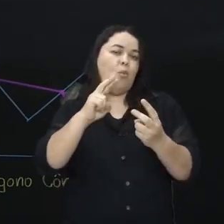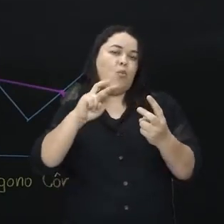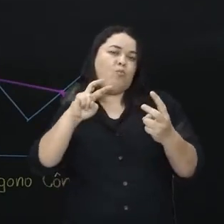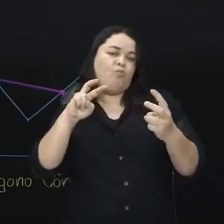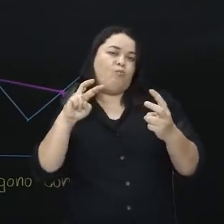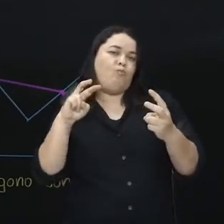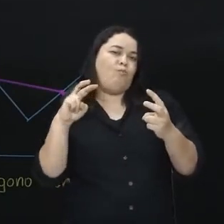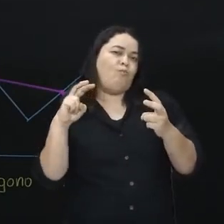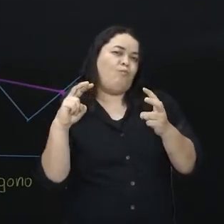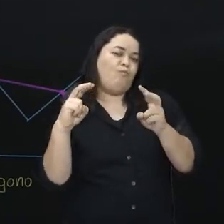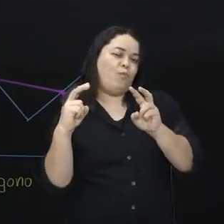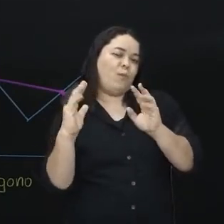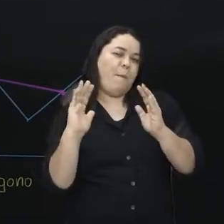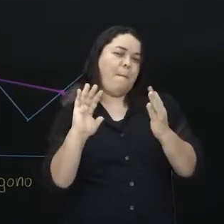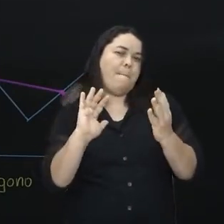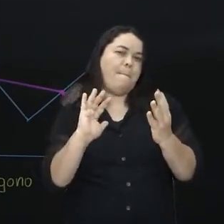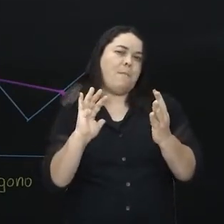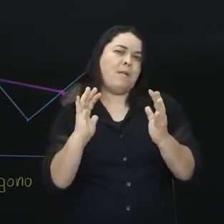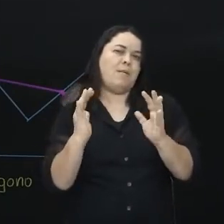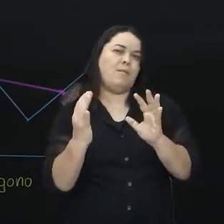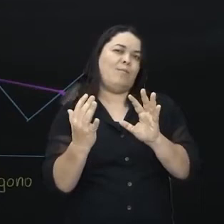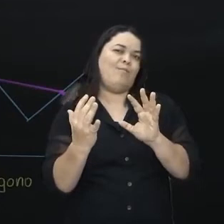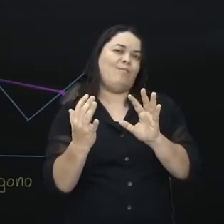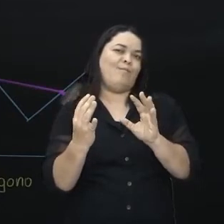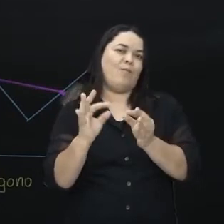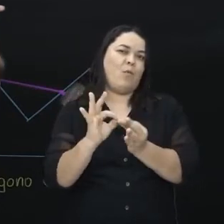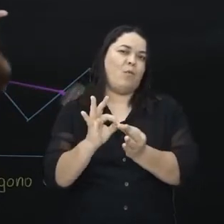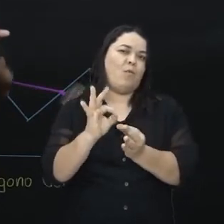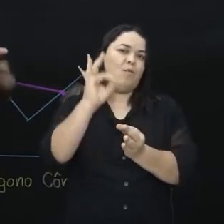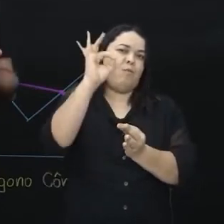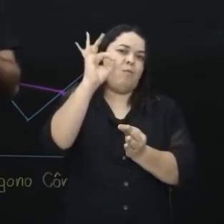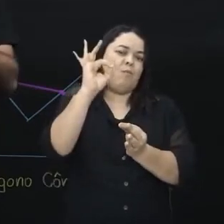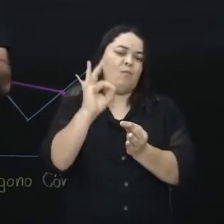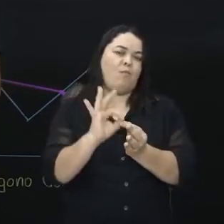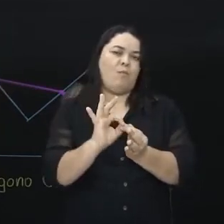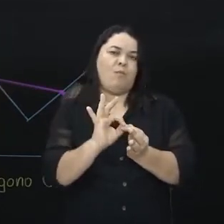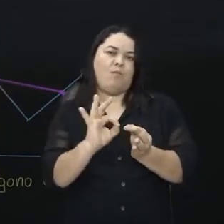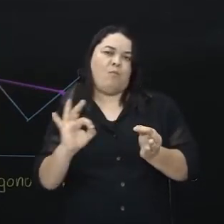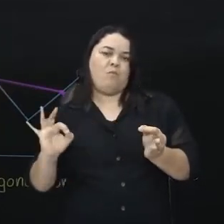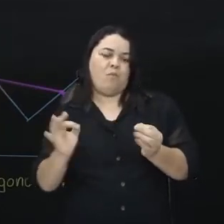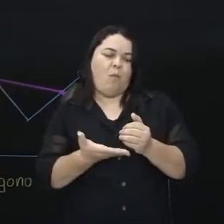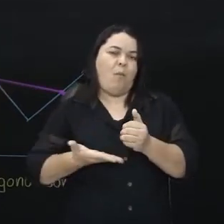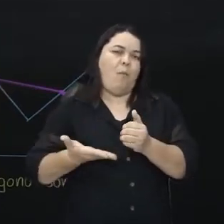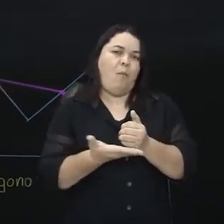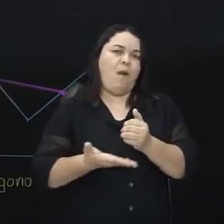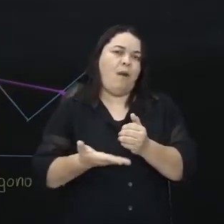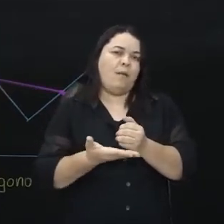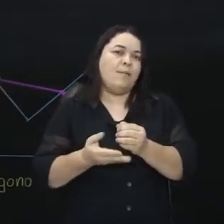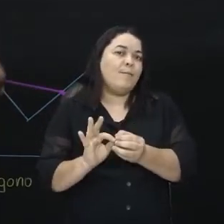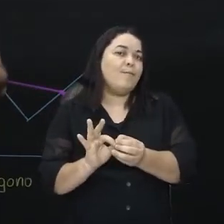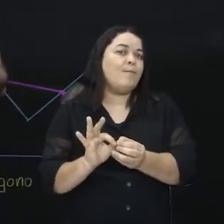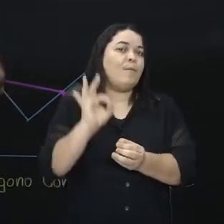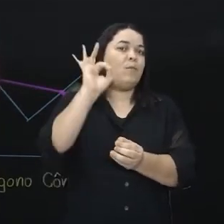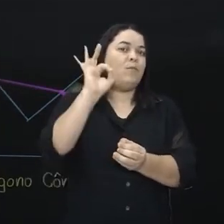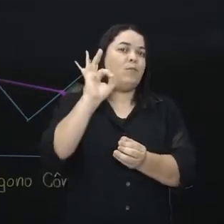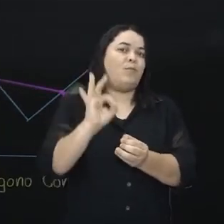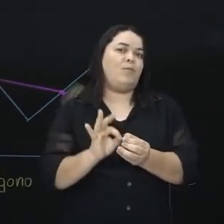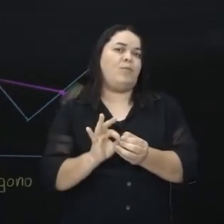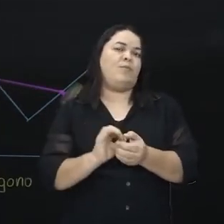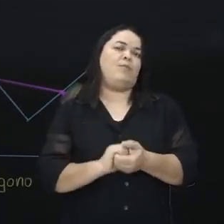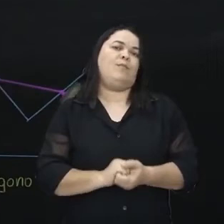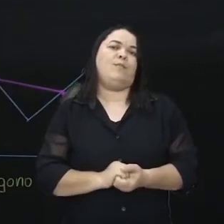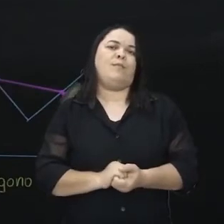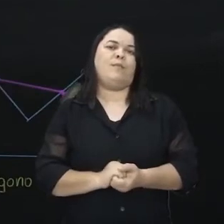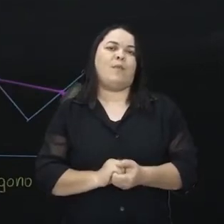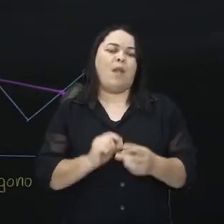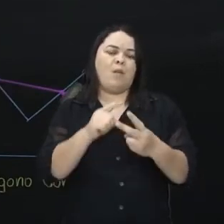que tem duas dimensões, comprimento e largura ou base e altura. Pelo fato, então, de ela ter